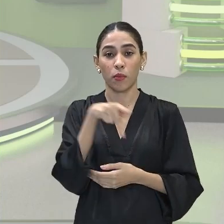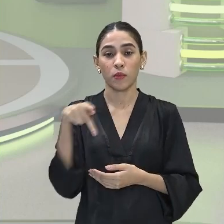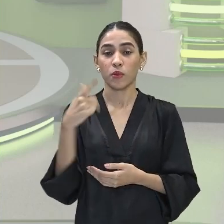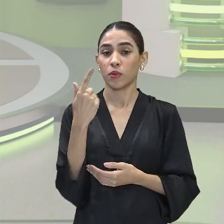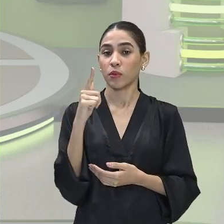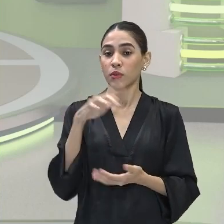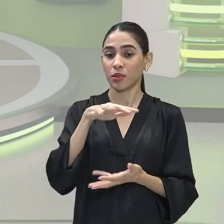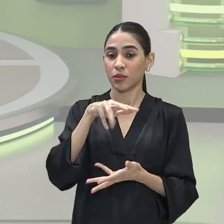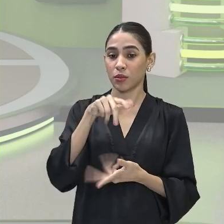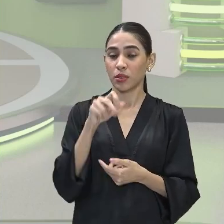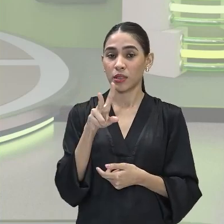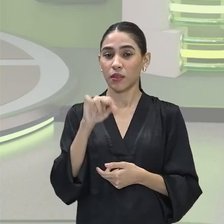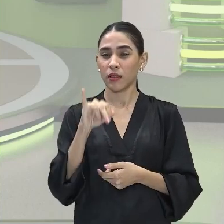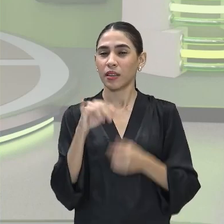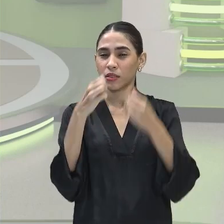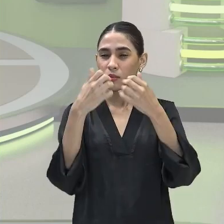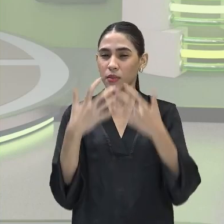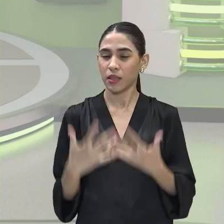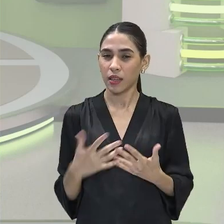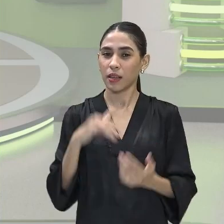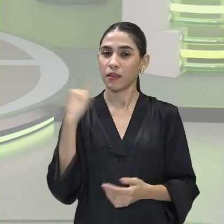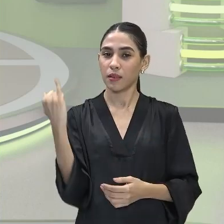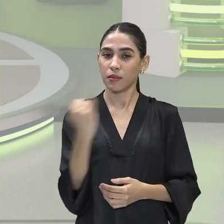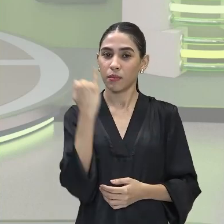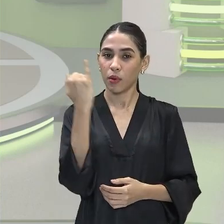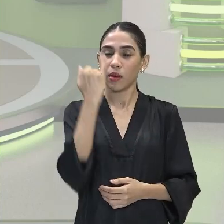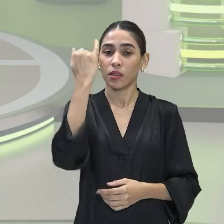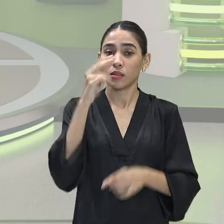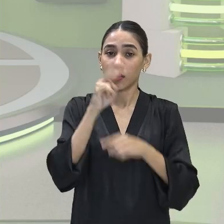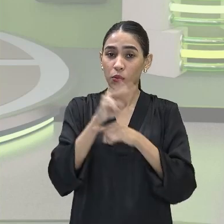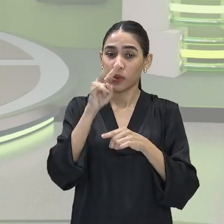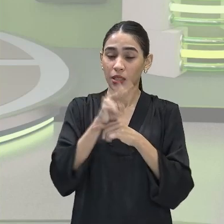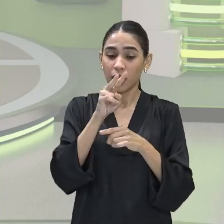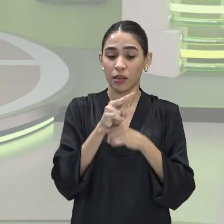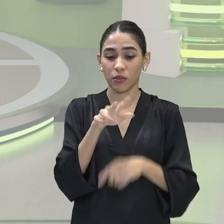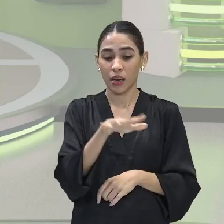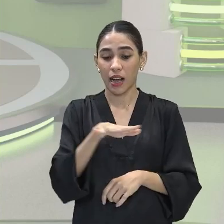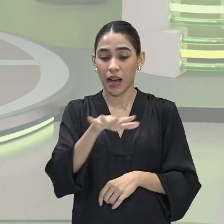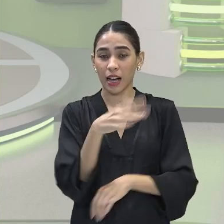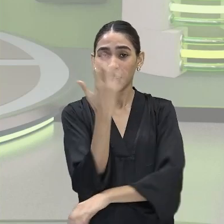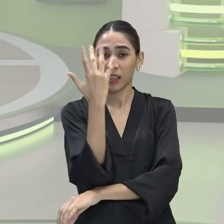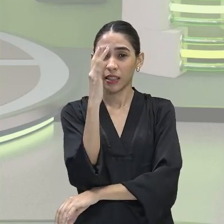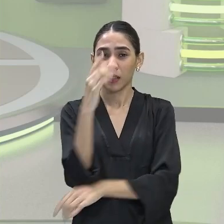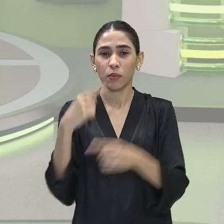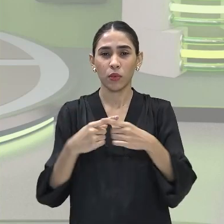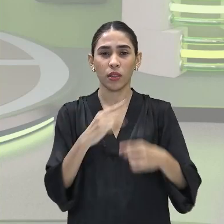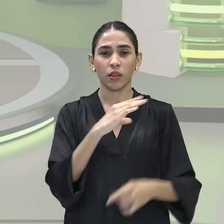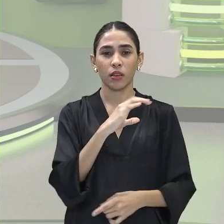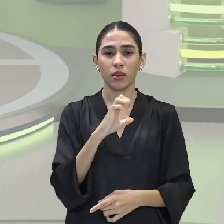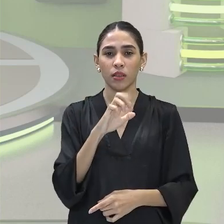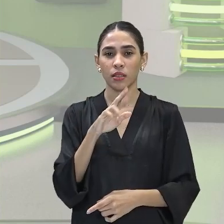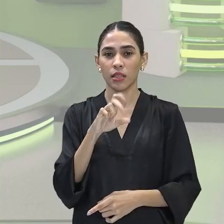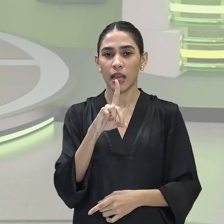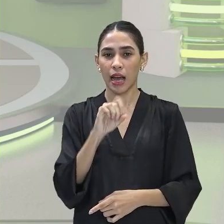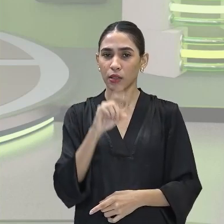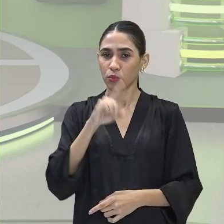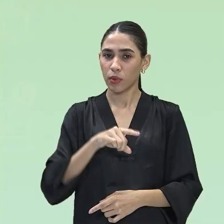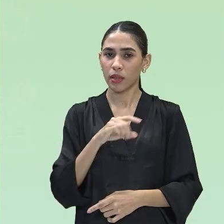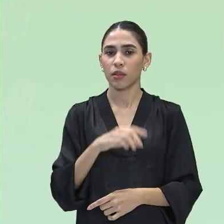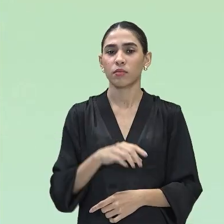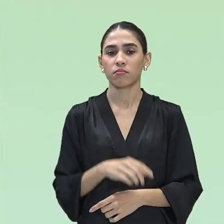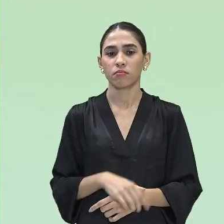Geografia, que ele vai falar da importância da preservação e por que o Cerrado é considerado um hotspot.